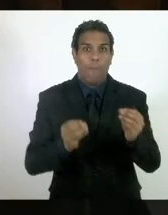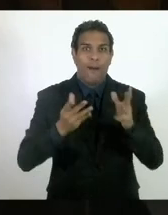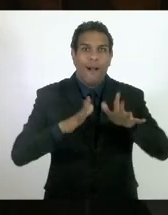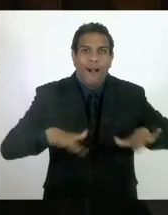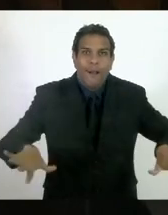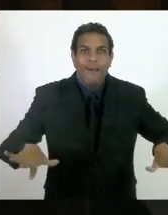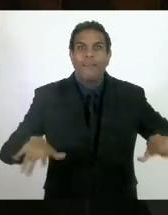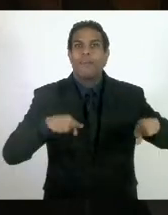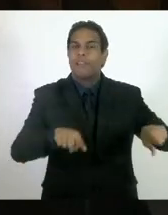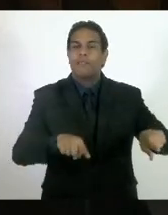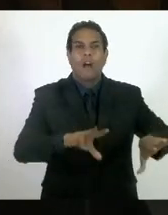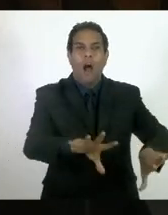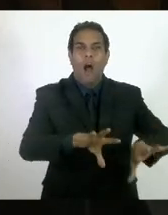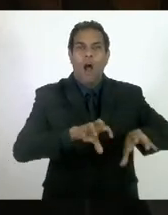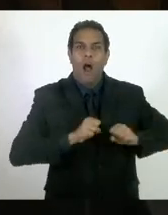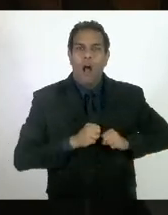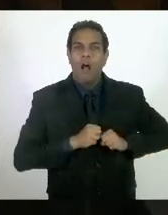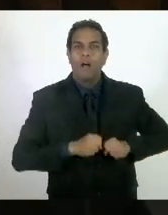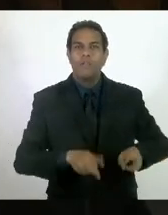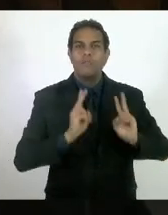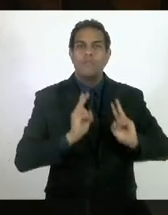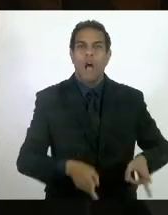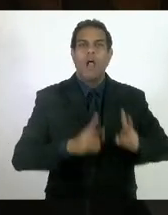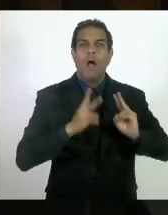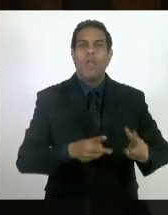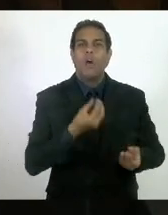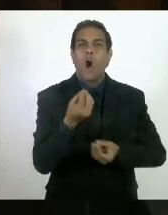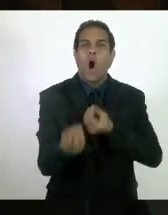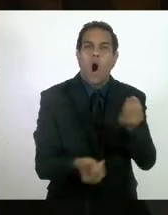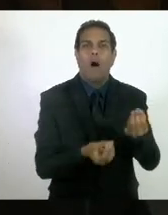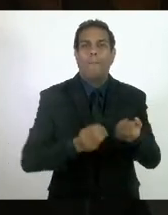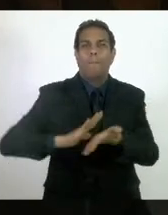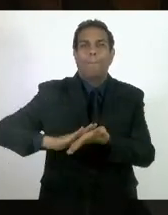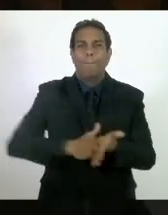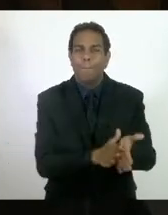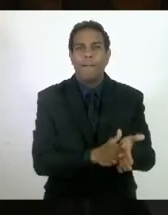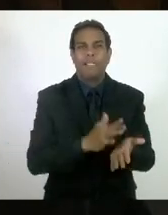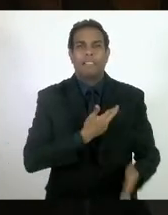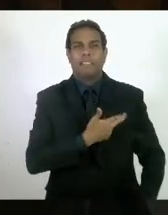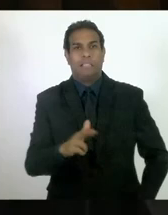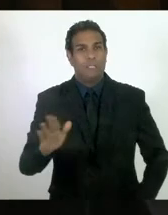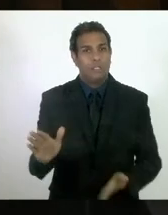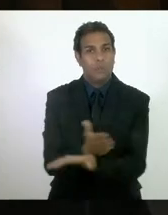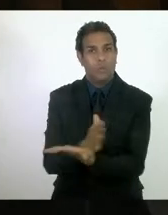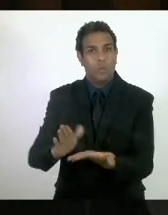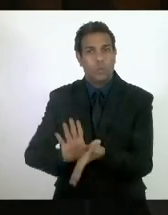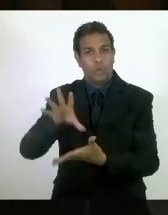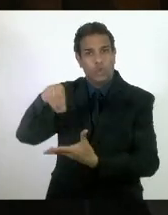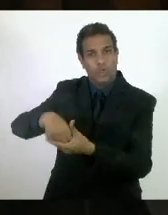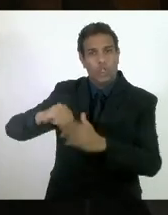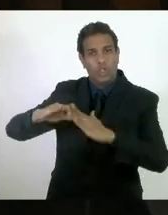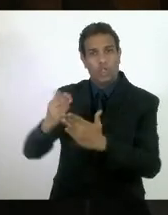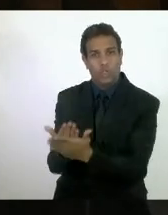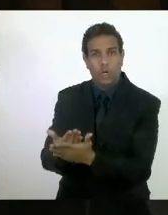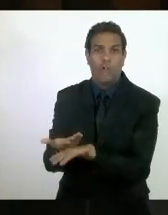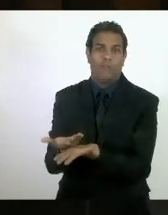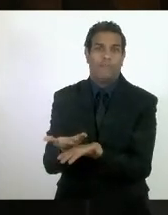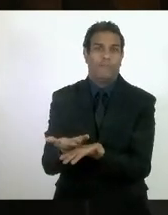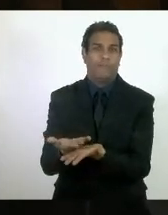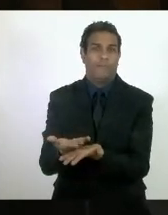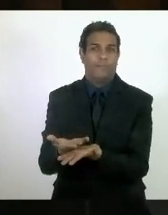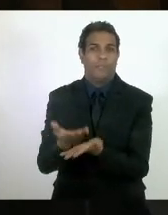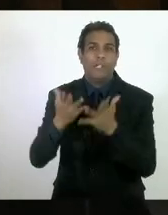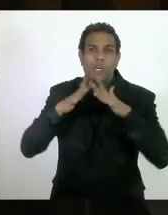crianças são apartados conforme as suas religiões algumas escolas as crianças católicas